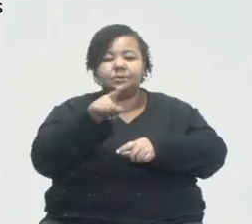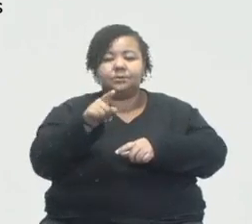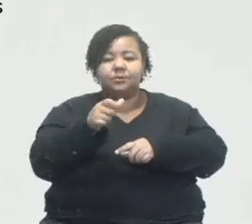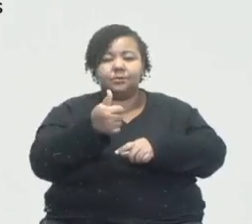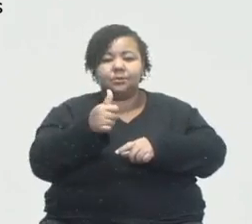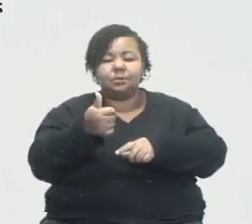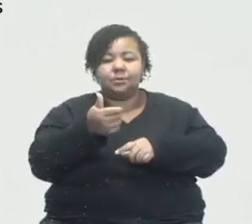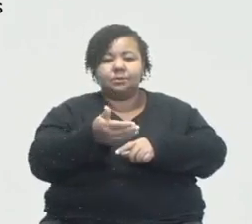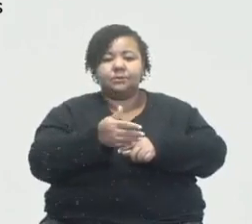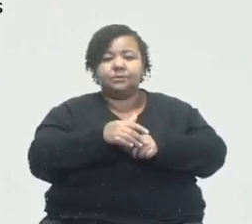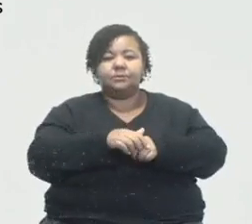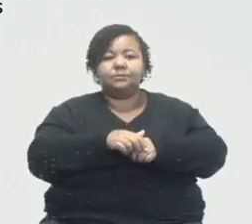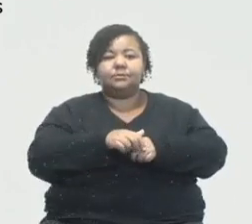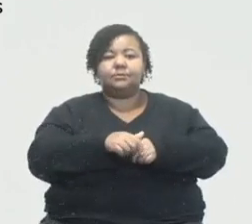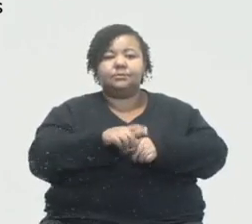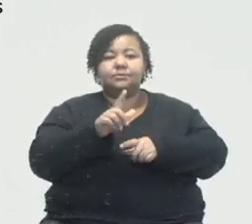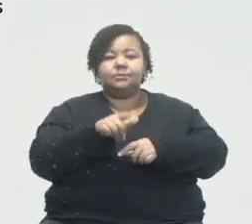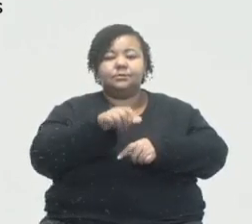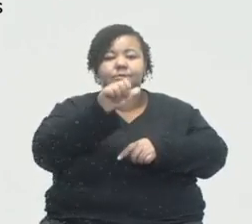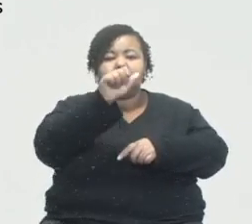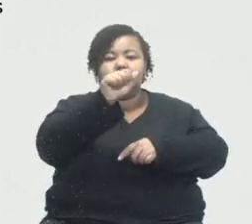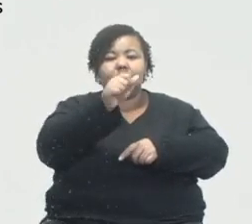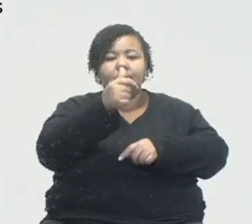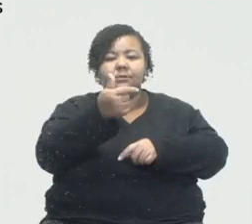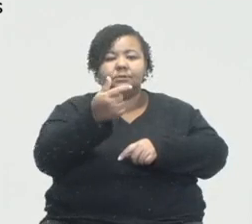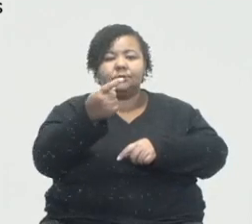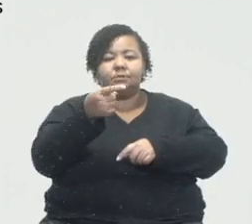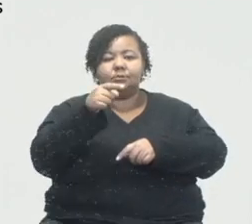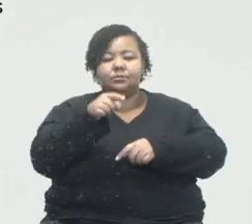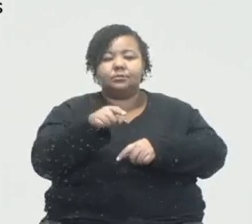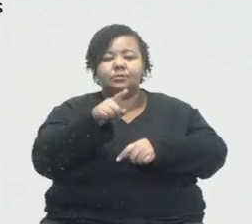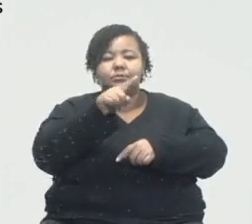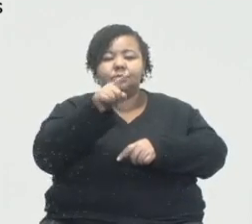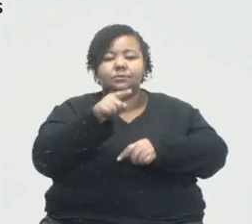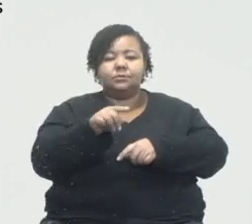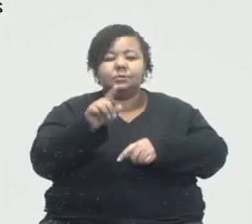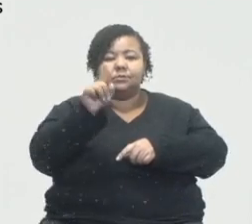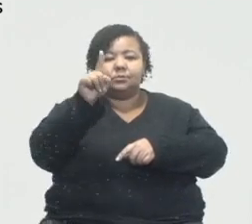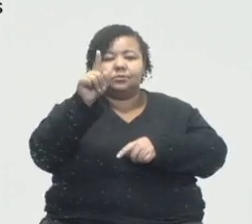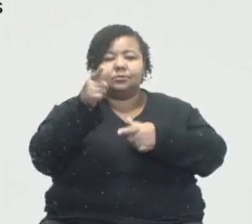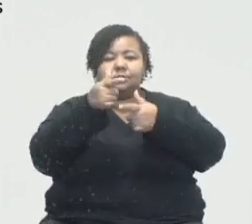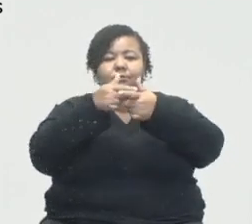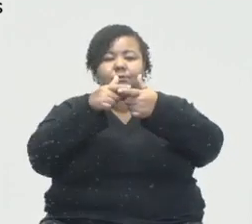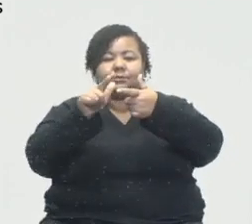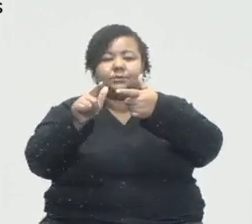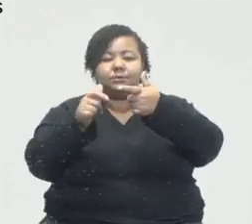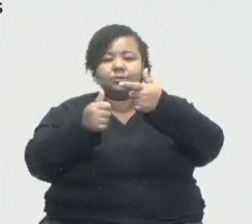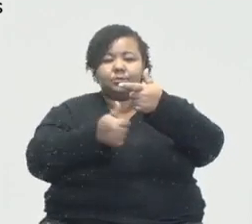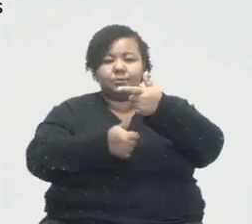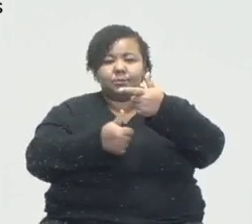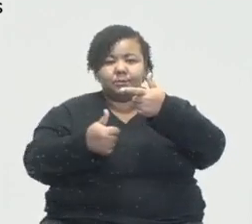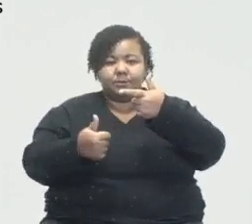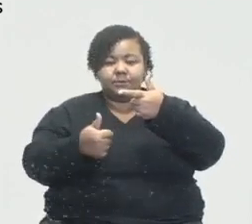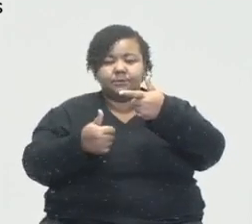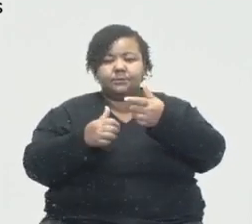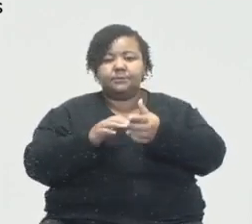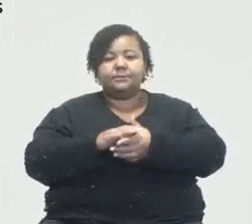11. E o meu elemento da segunda linha na primeira coluna é 1 sobre